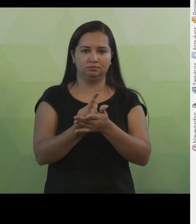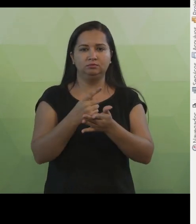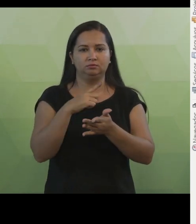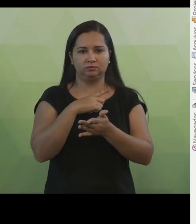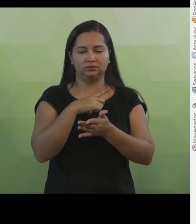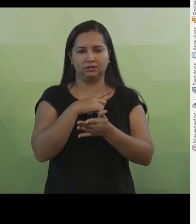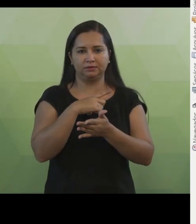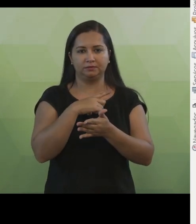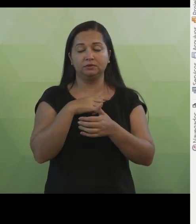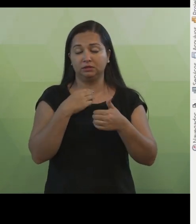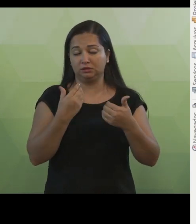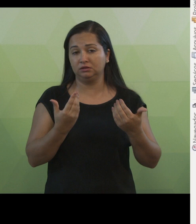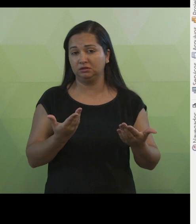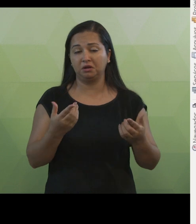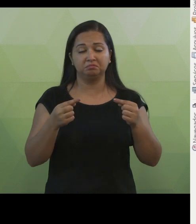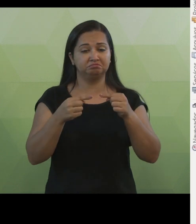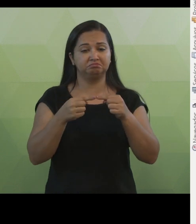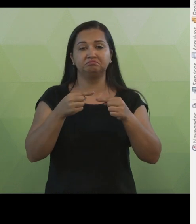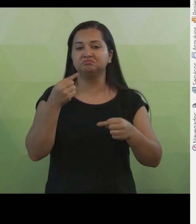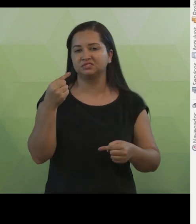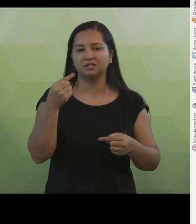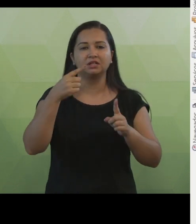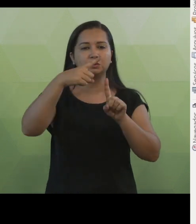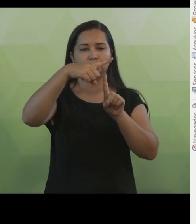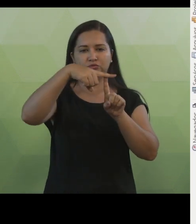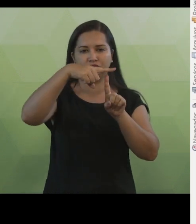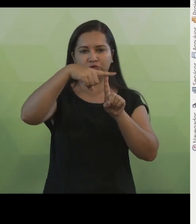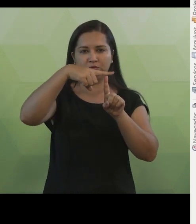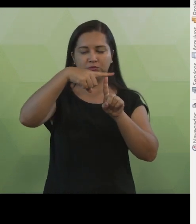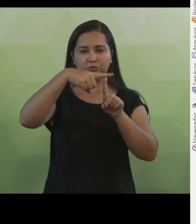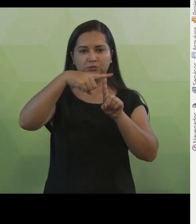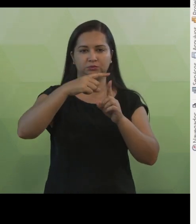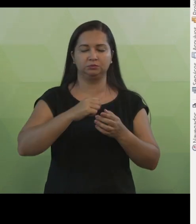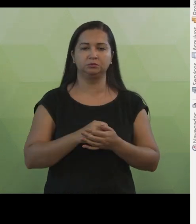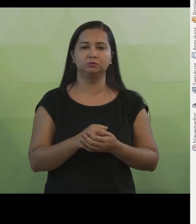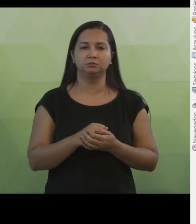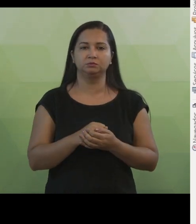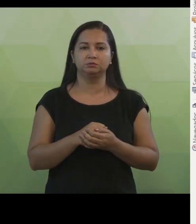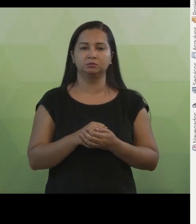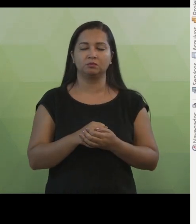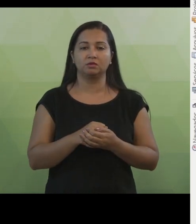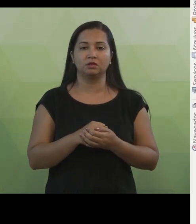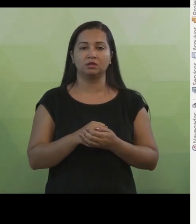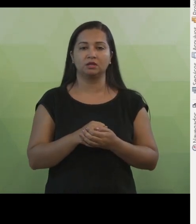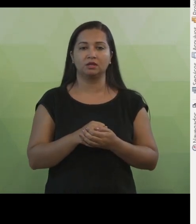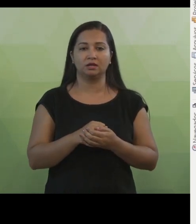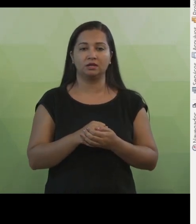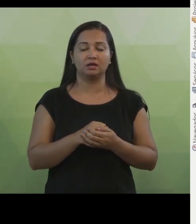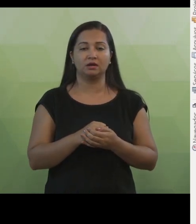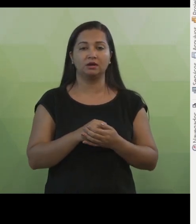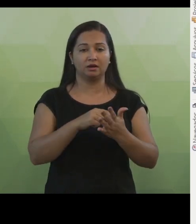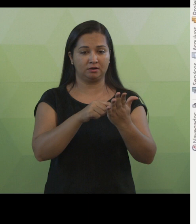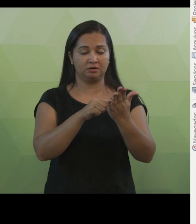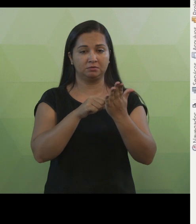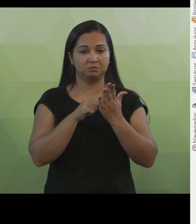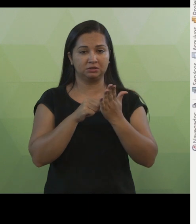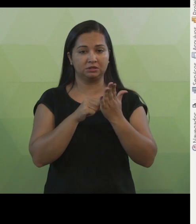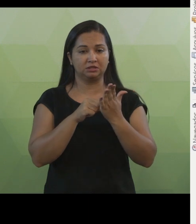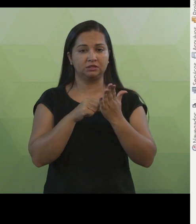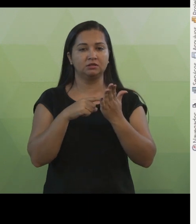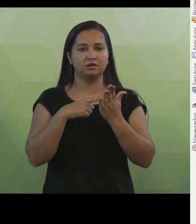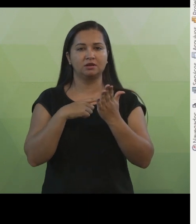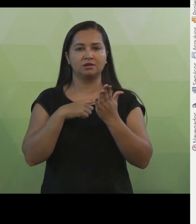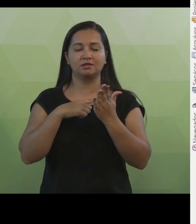verificação e acusa aqui uma possibilidade de erro, uma ocorrência de erro. E aqui